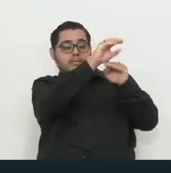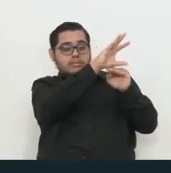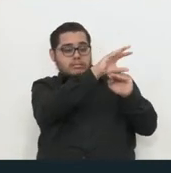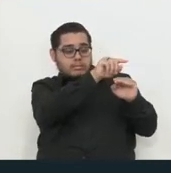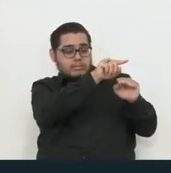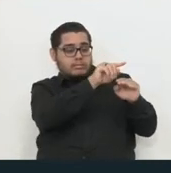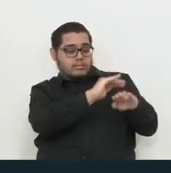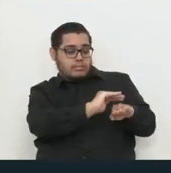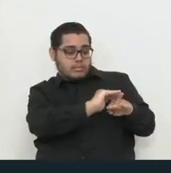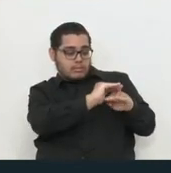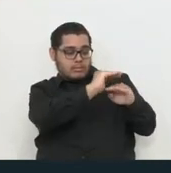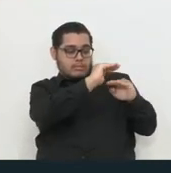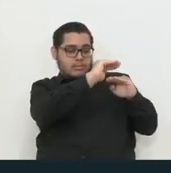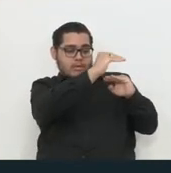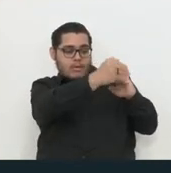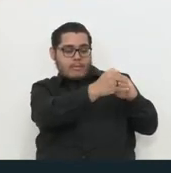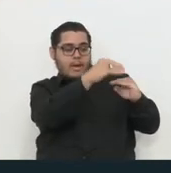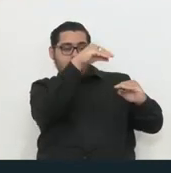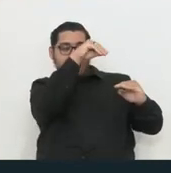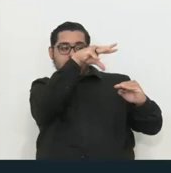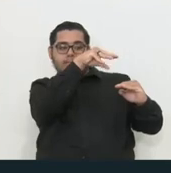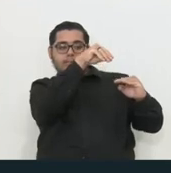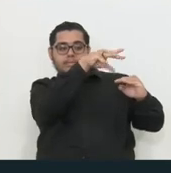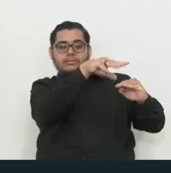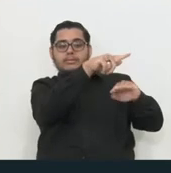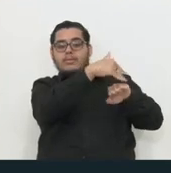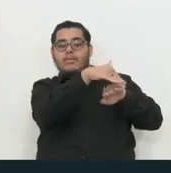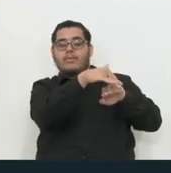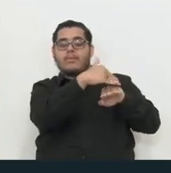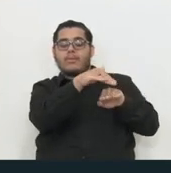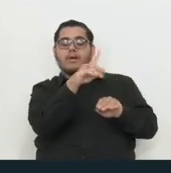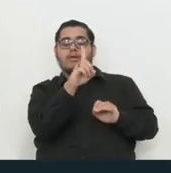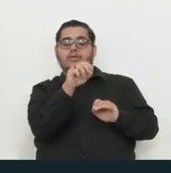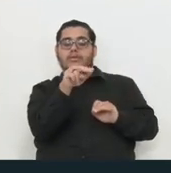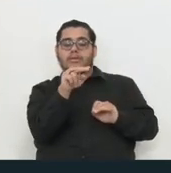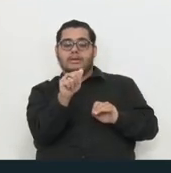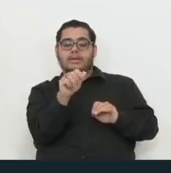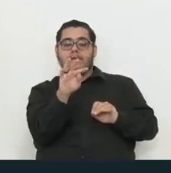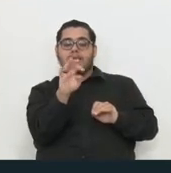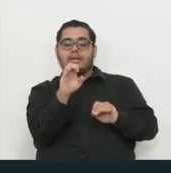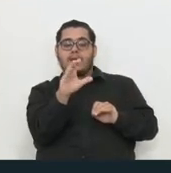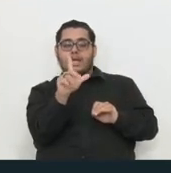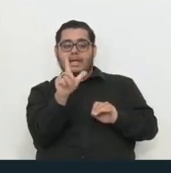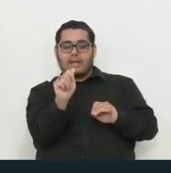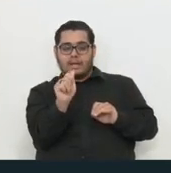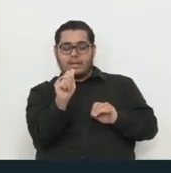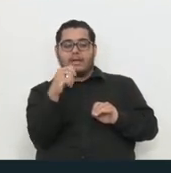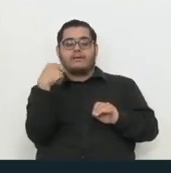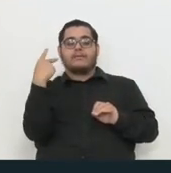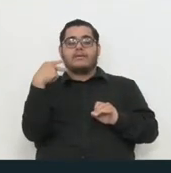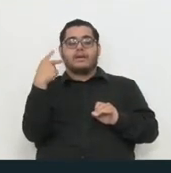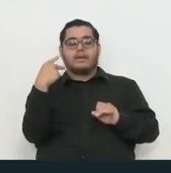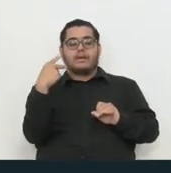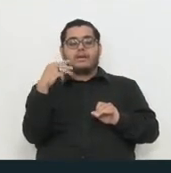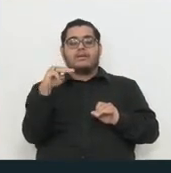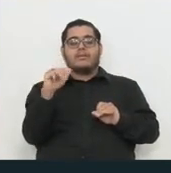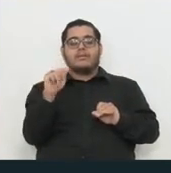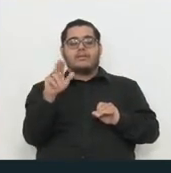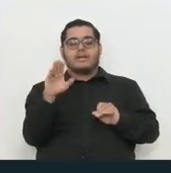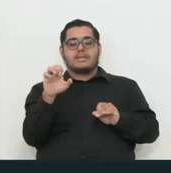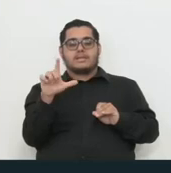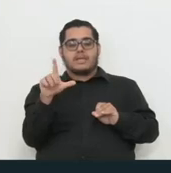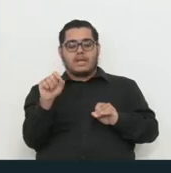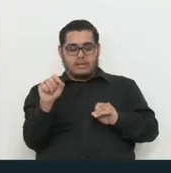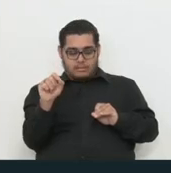eletrônica da Rua Dona Tecla autor Vereador Marcelo seminaldo em discussão